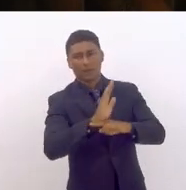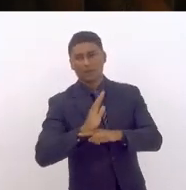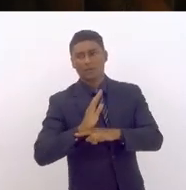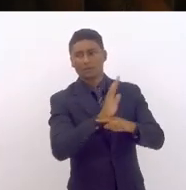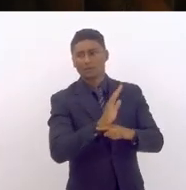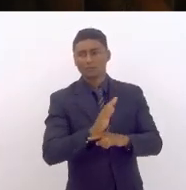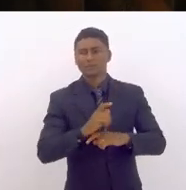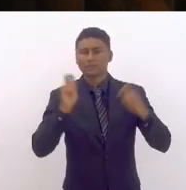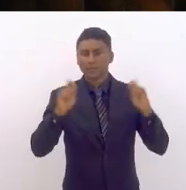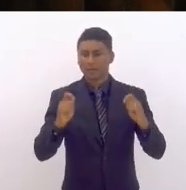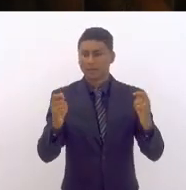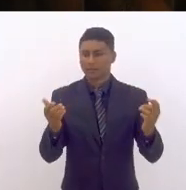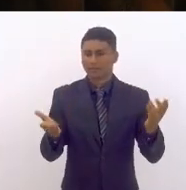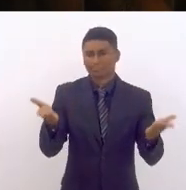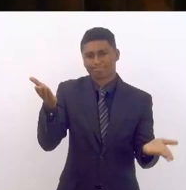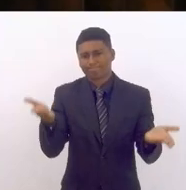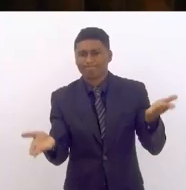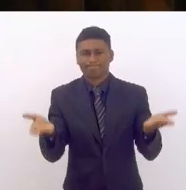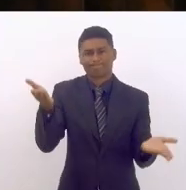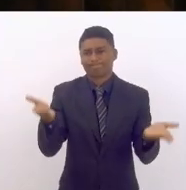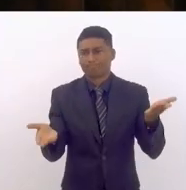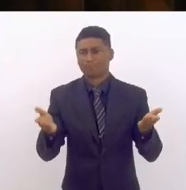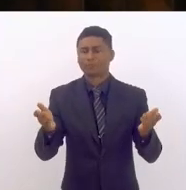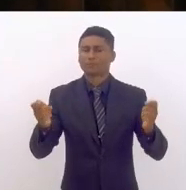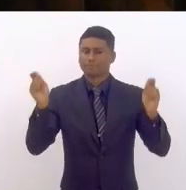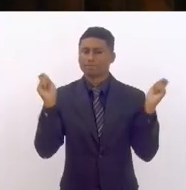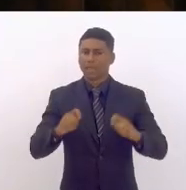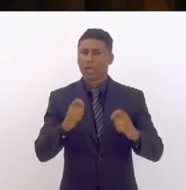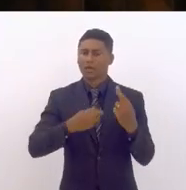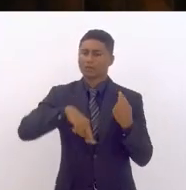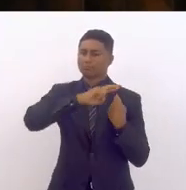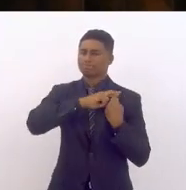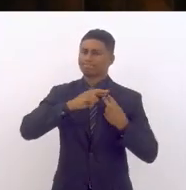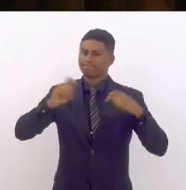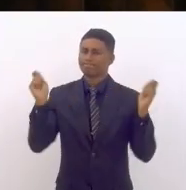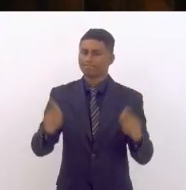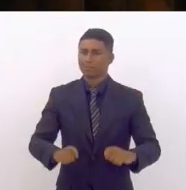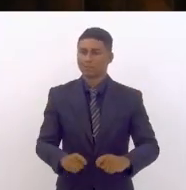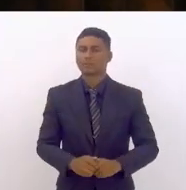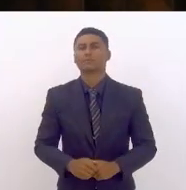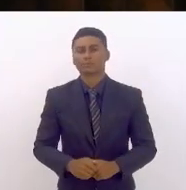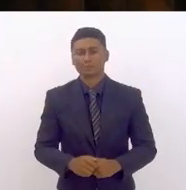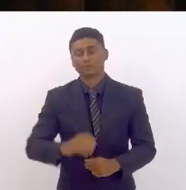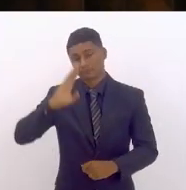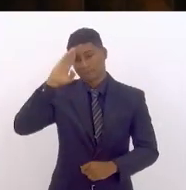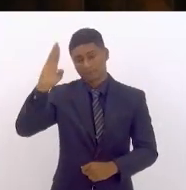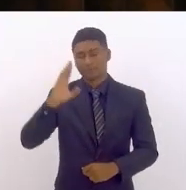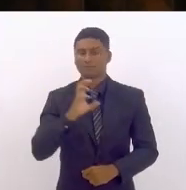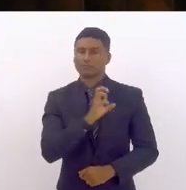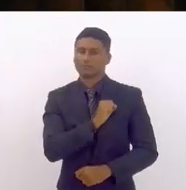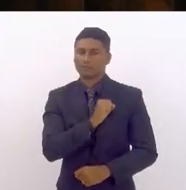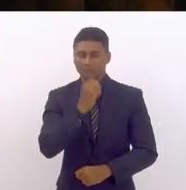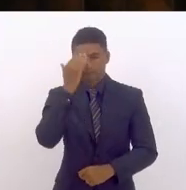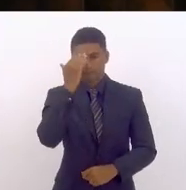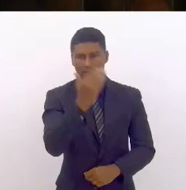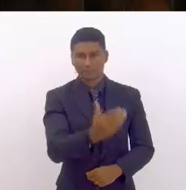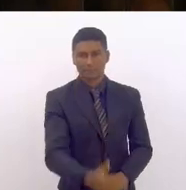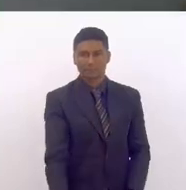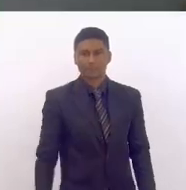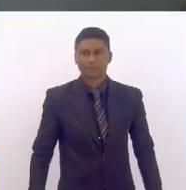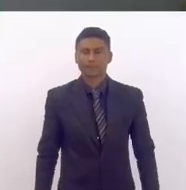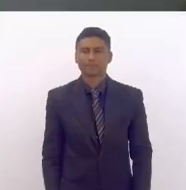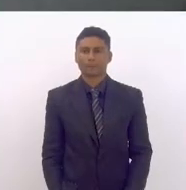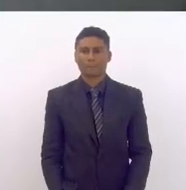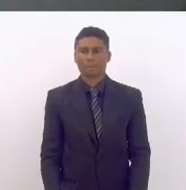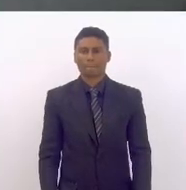ser visto e feito com responsabilidade, mas, acima de tudo, com muito amor. Obrigado, presidente.